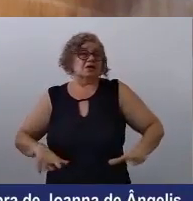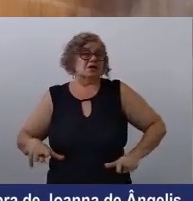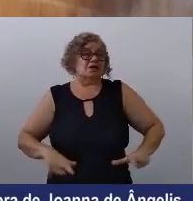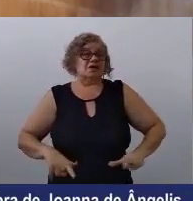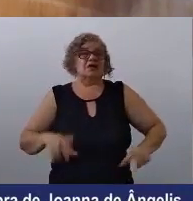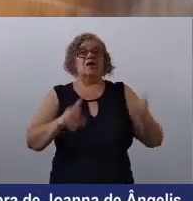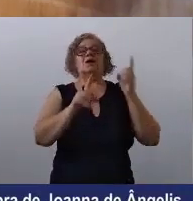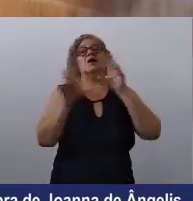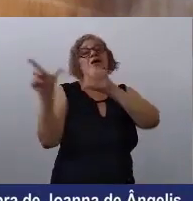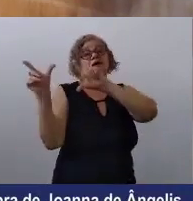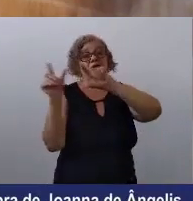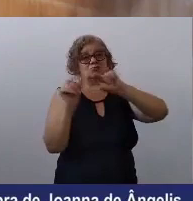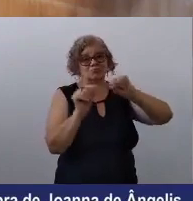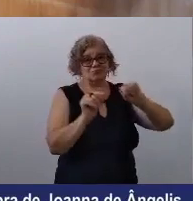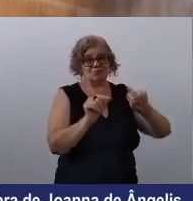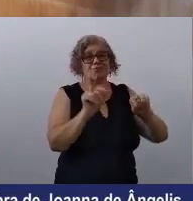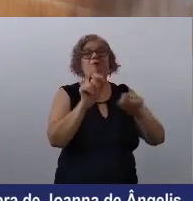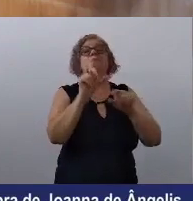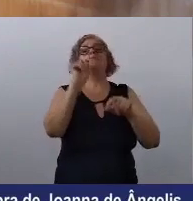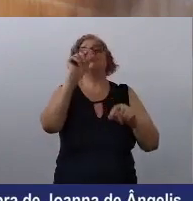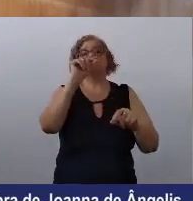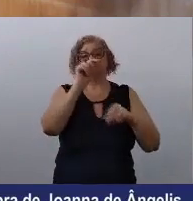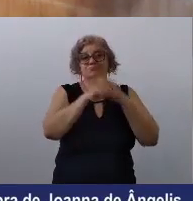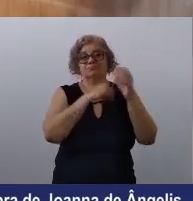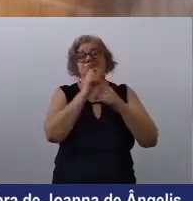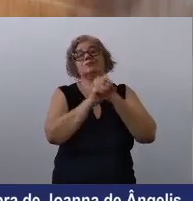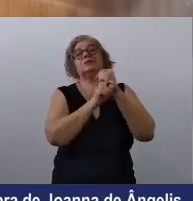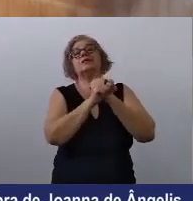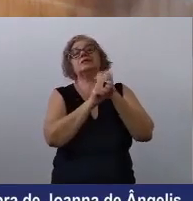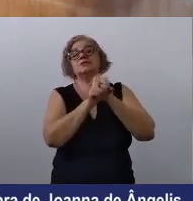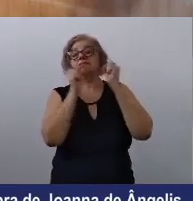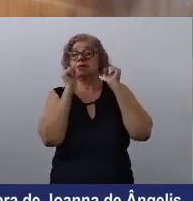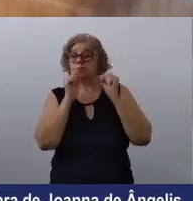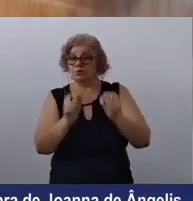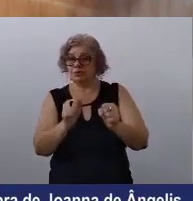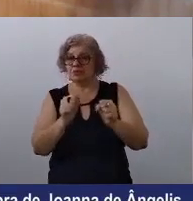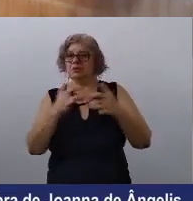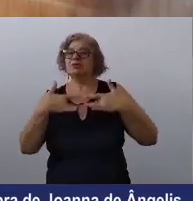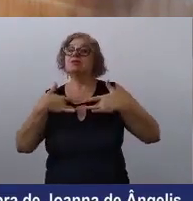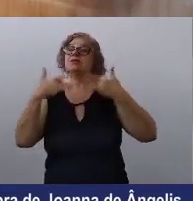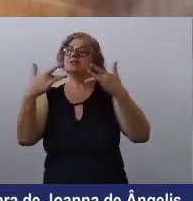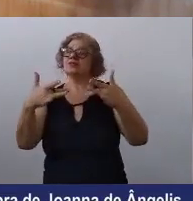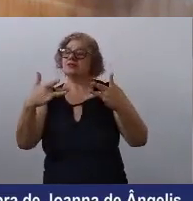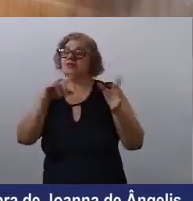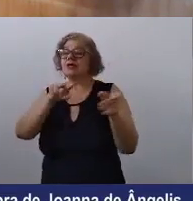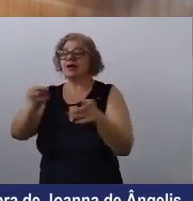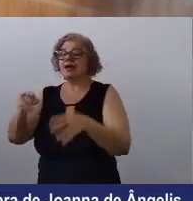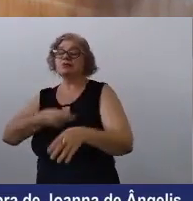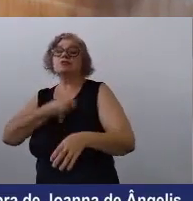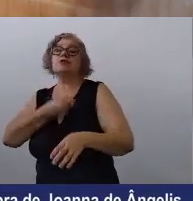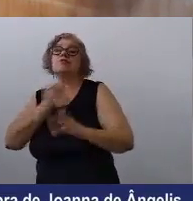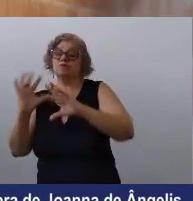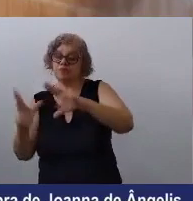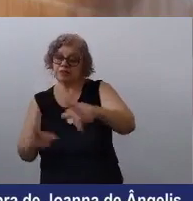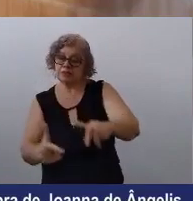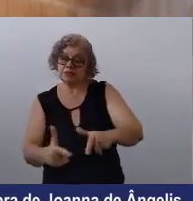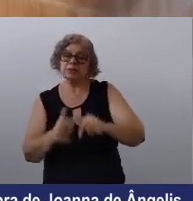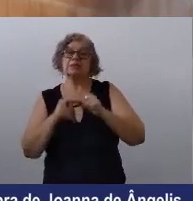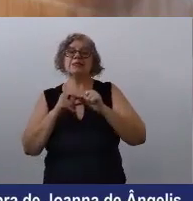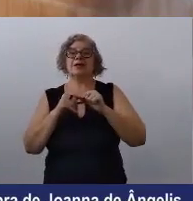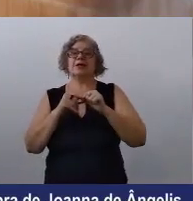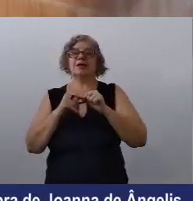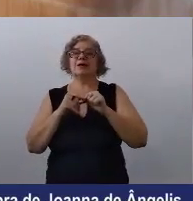jornada terrena em 10 anos. Ou seja, ela poderia ter se dedicado muito mais na vivência do amor,